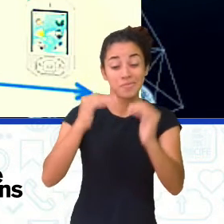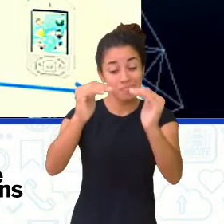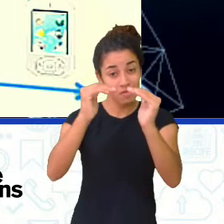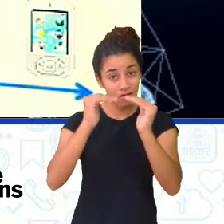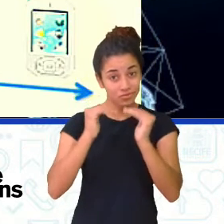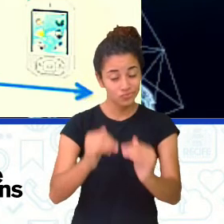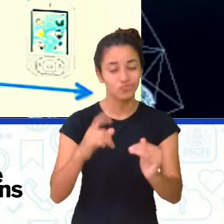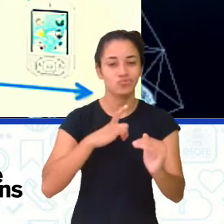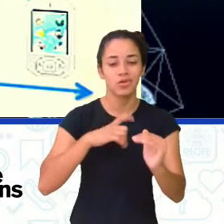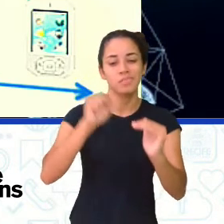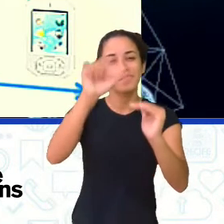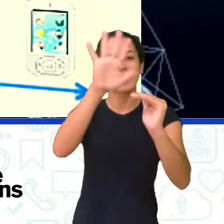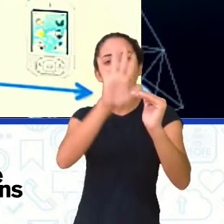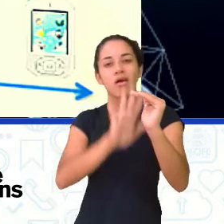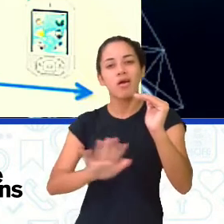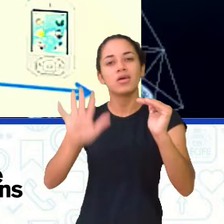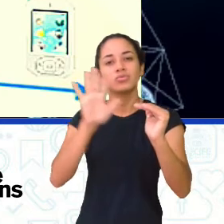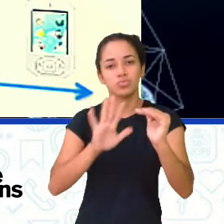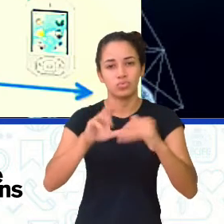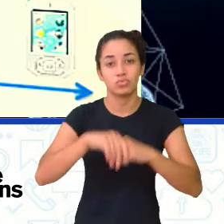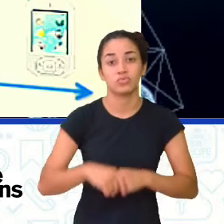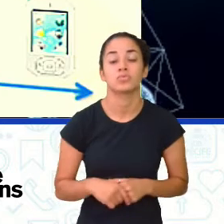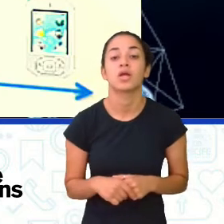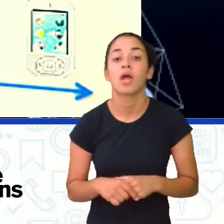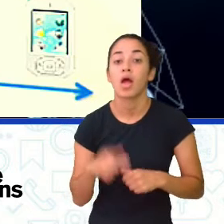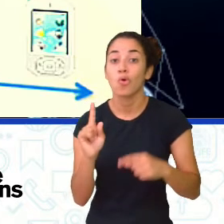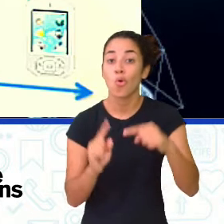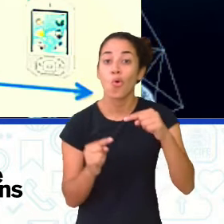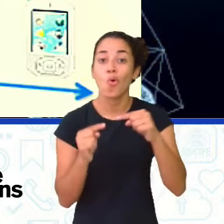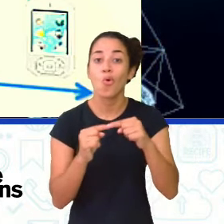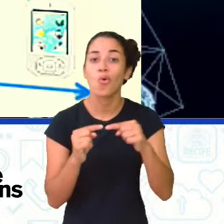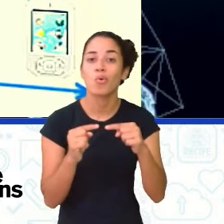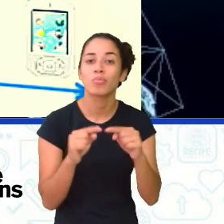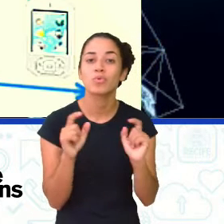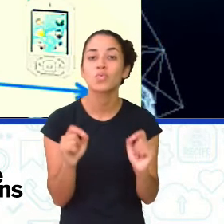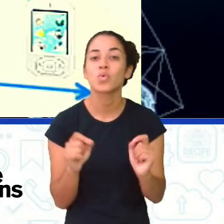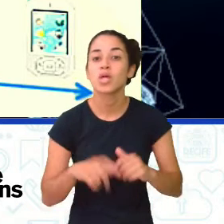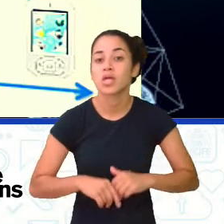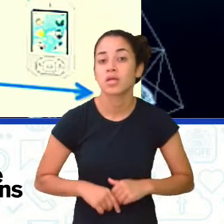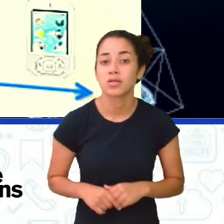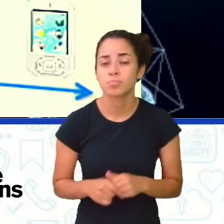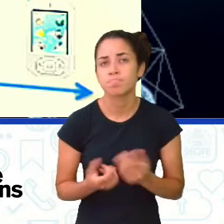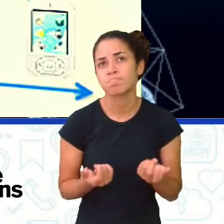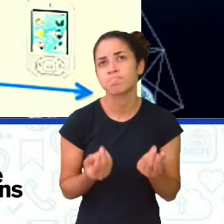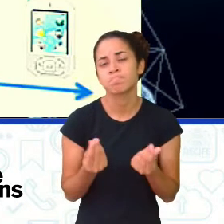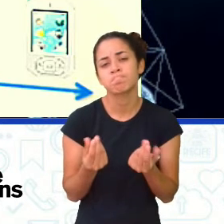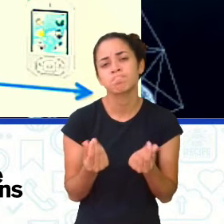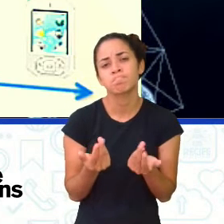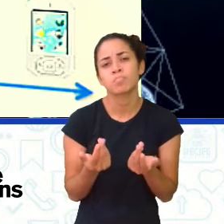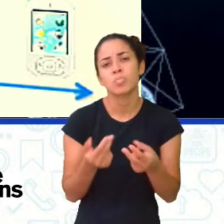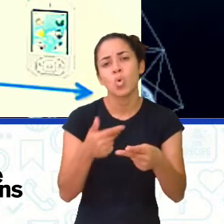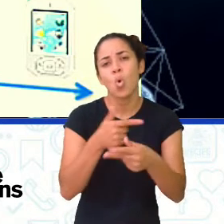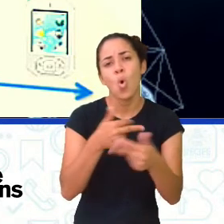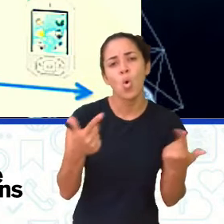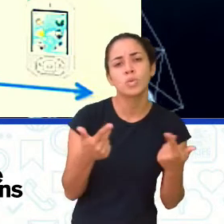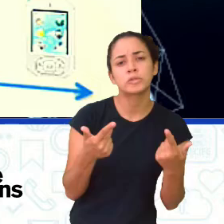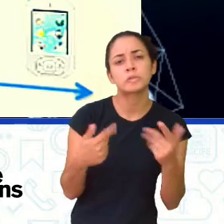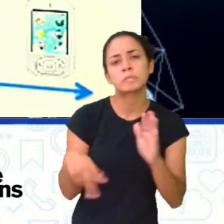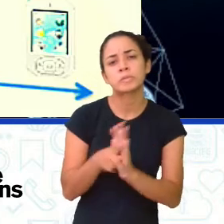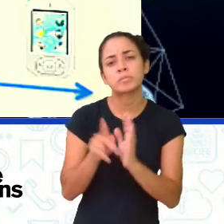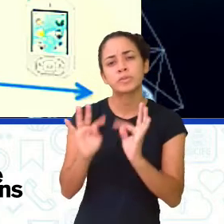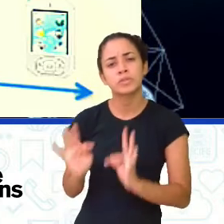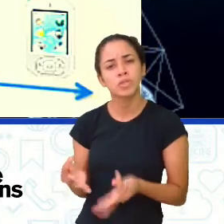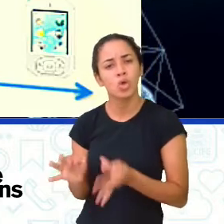conjunto de imagens que vão retratar justamente o quê? Coisas voltadas a